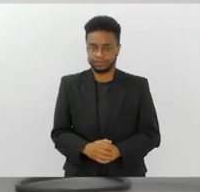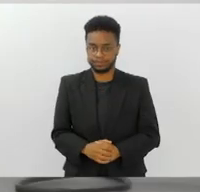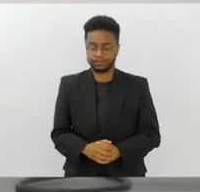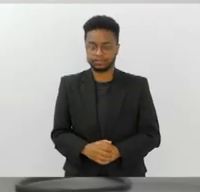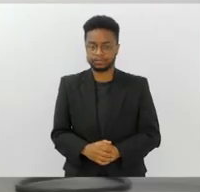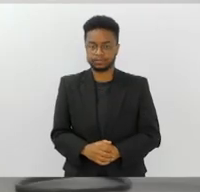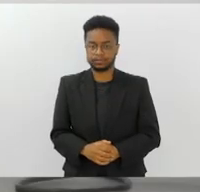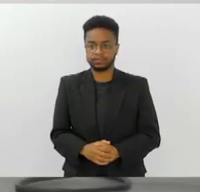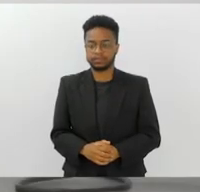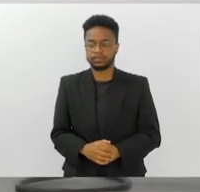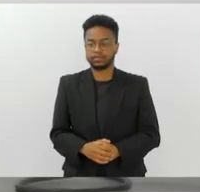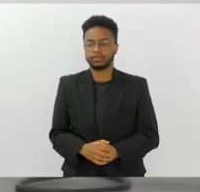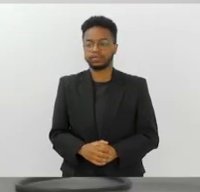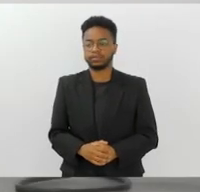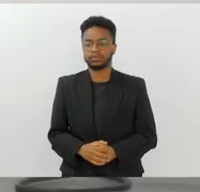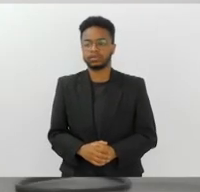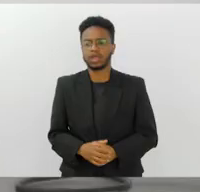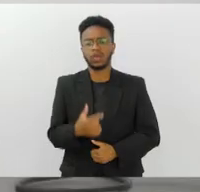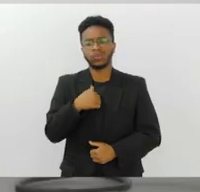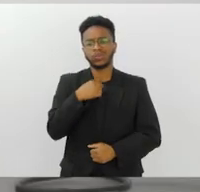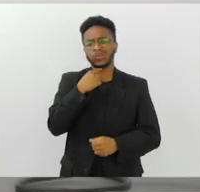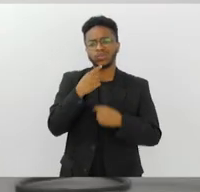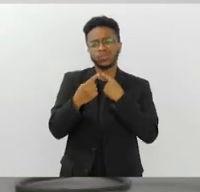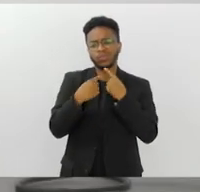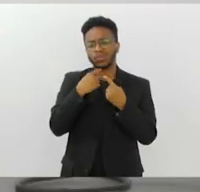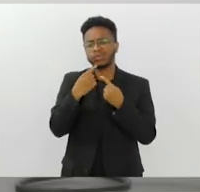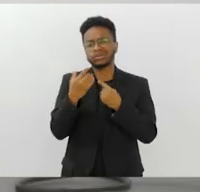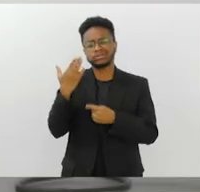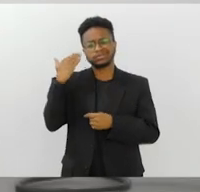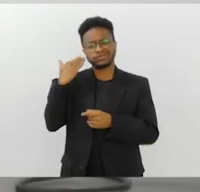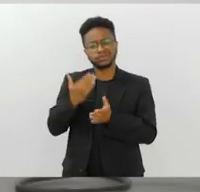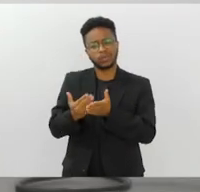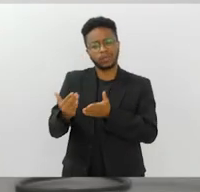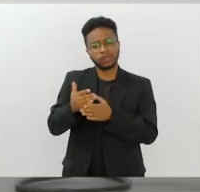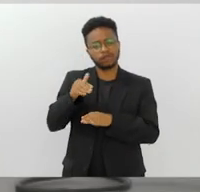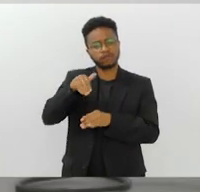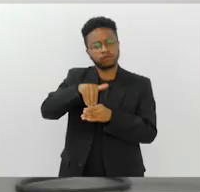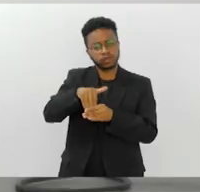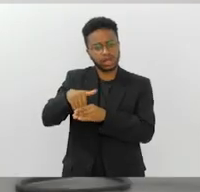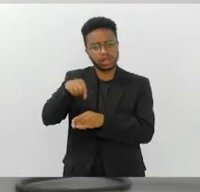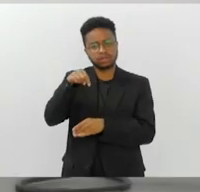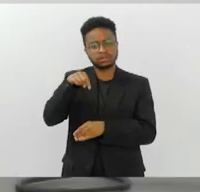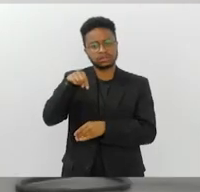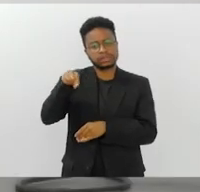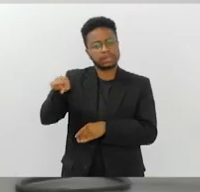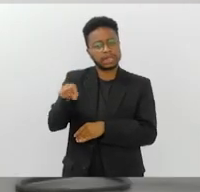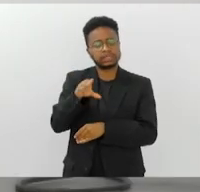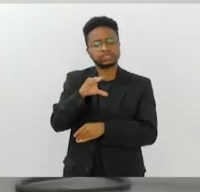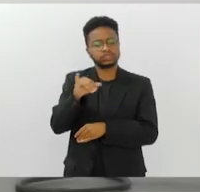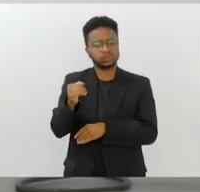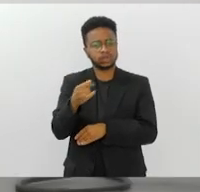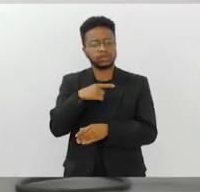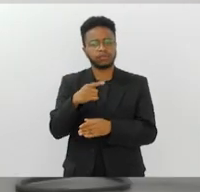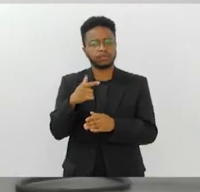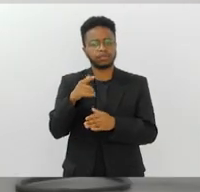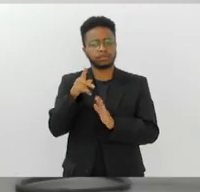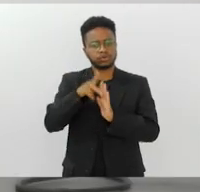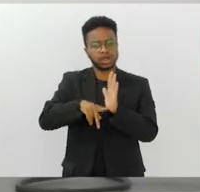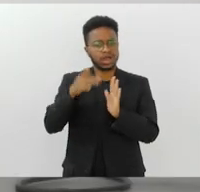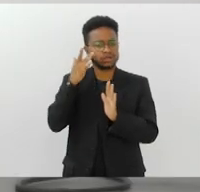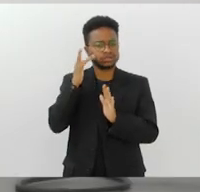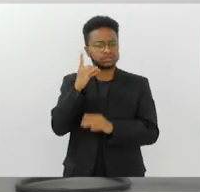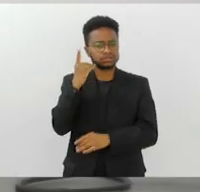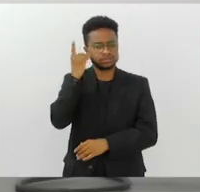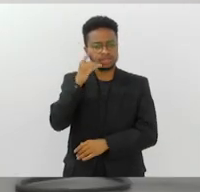eh eu eu fiquei em dúvida logo quando foi começou a ser votado na ccj um projeto Se não me engano do deputado Carlinhos do